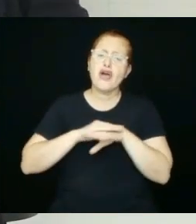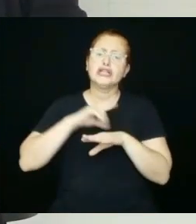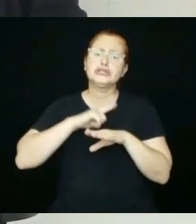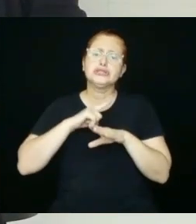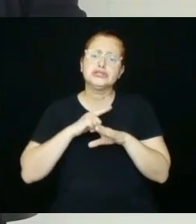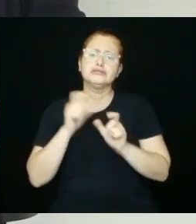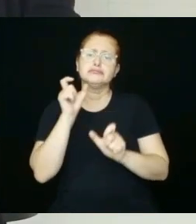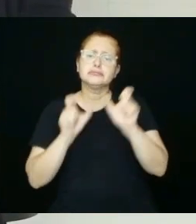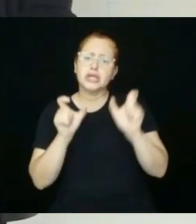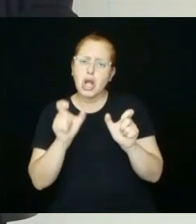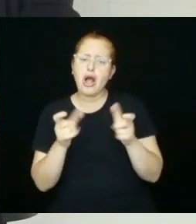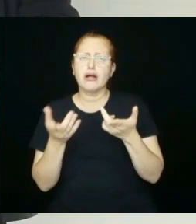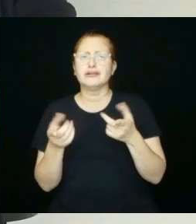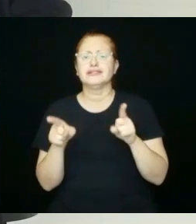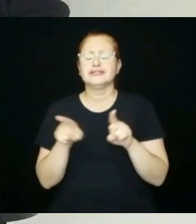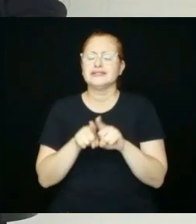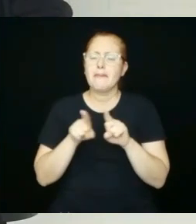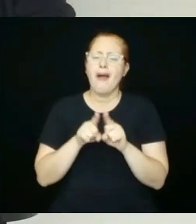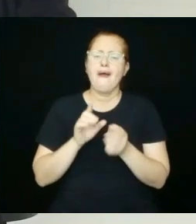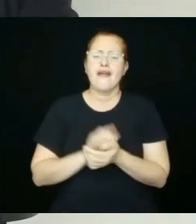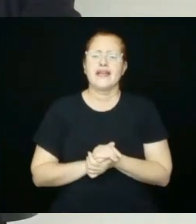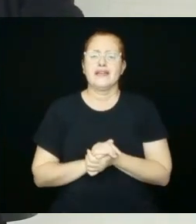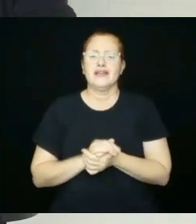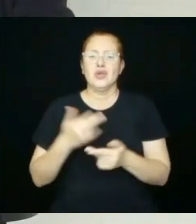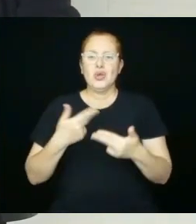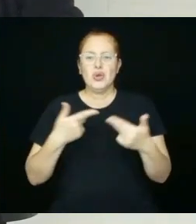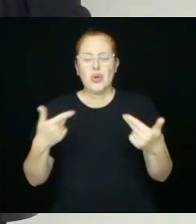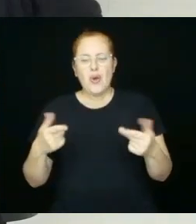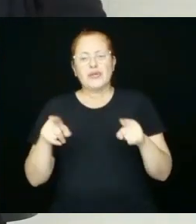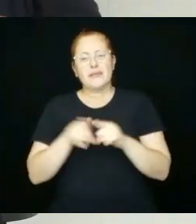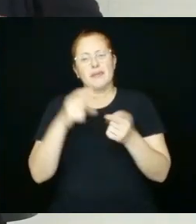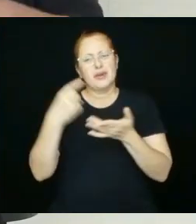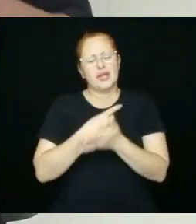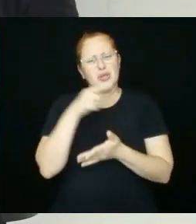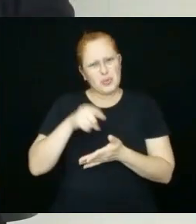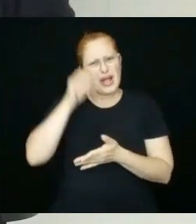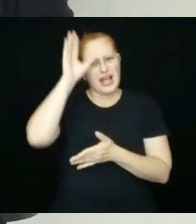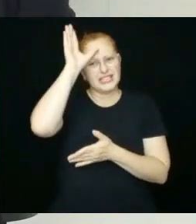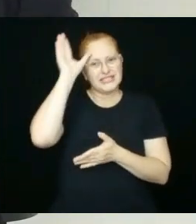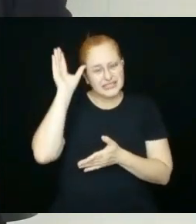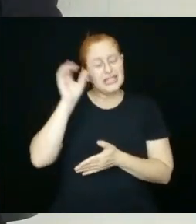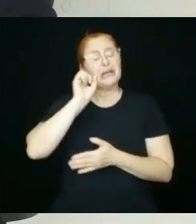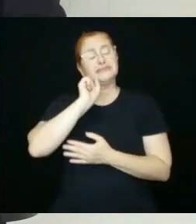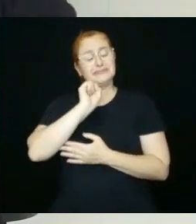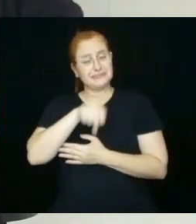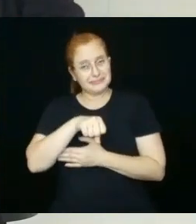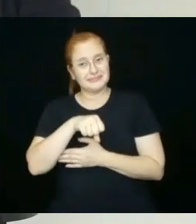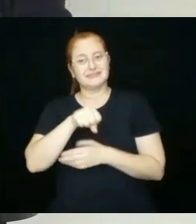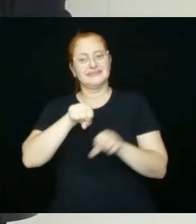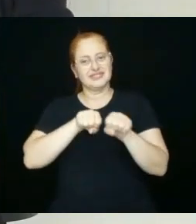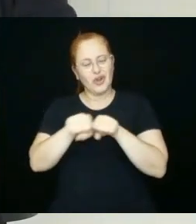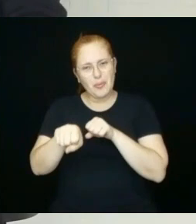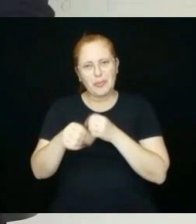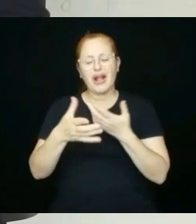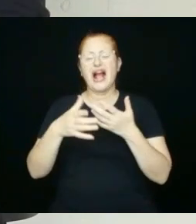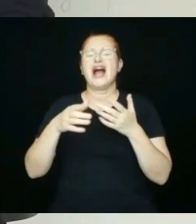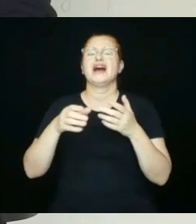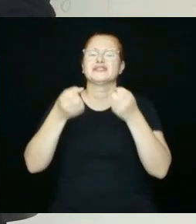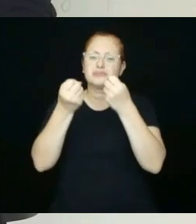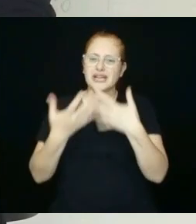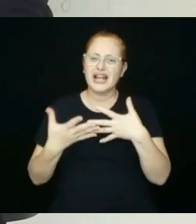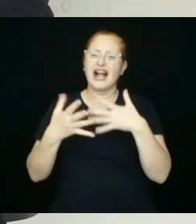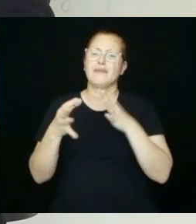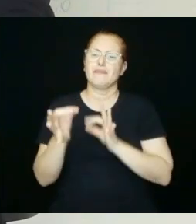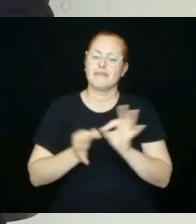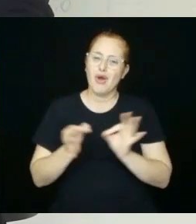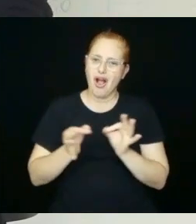assim, ou tipo, tu é coisas para me conhecer também, tu é artista, não sei o quê. Sim, aí eu explicando um pouquinho do